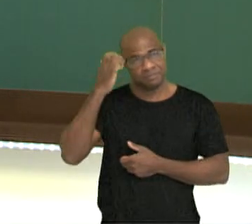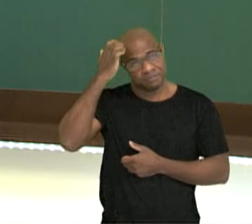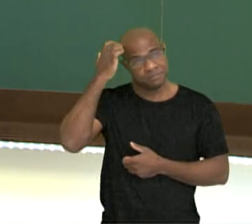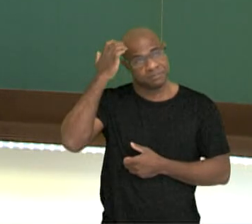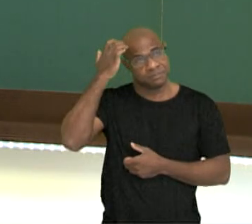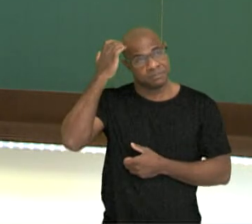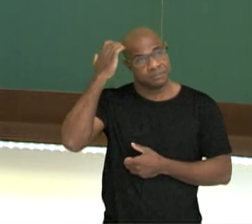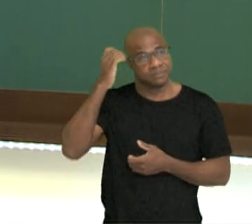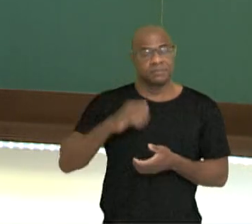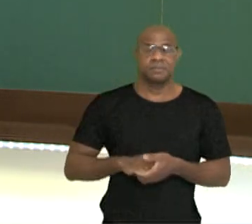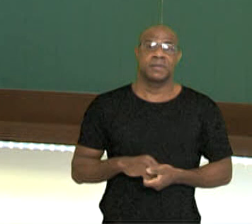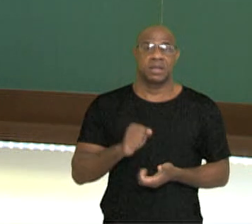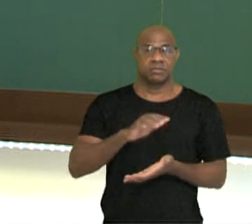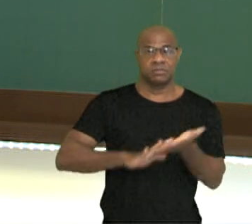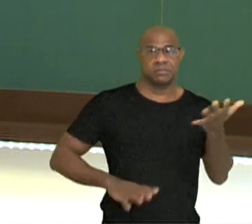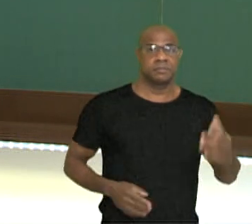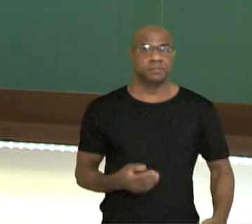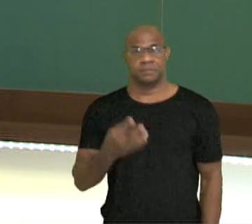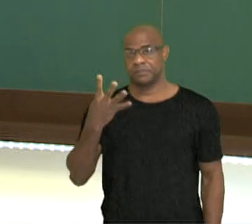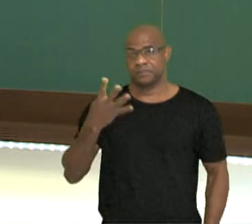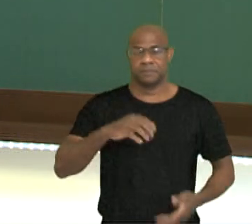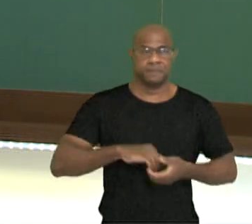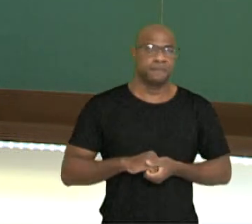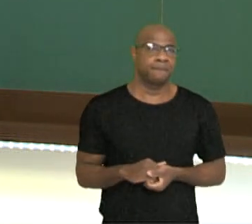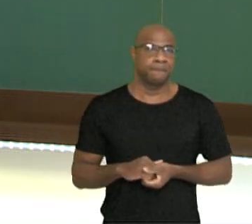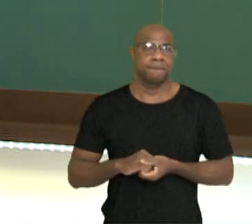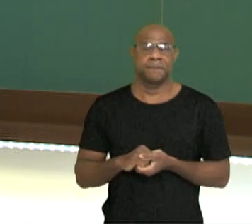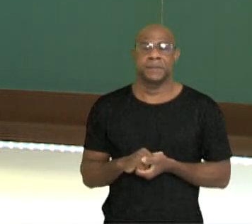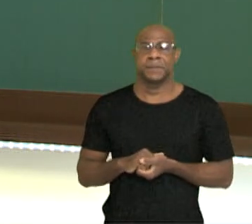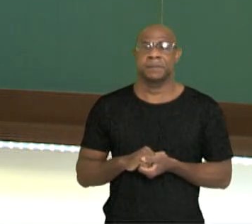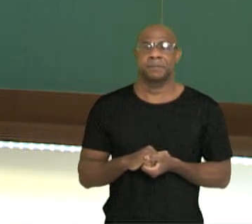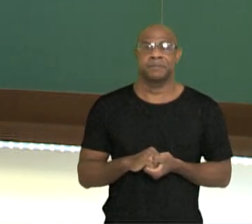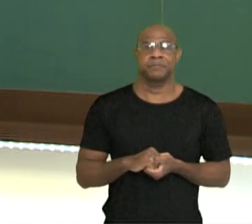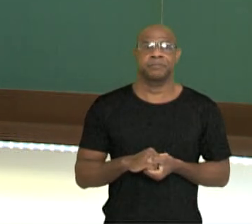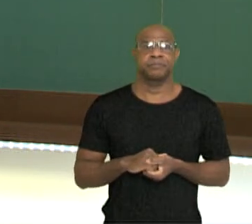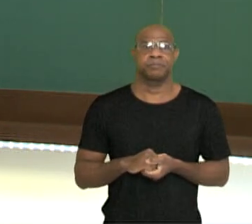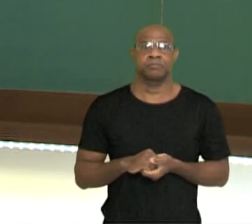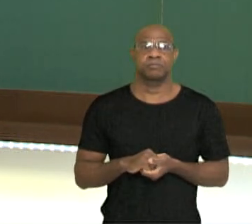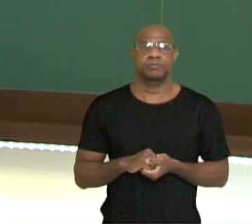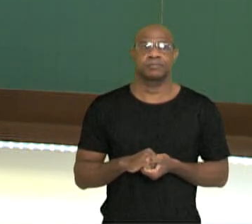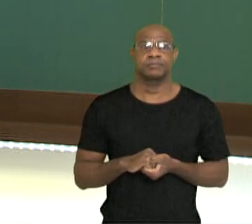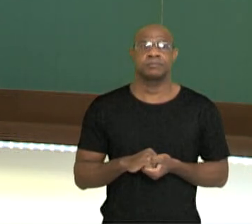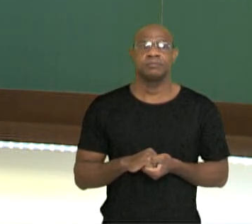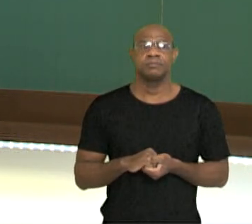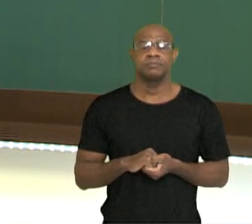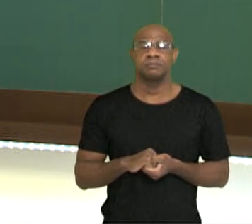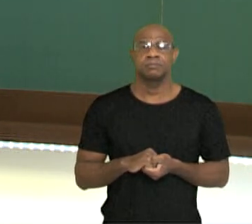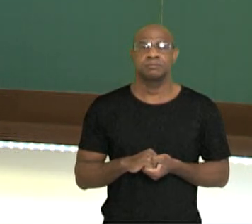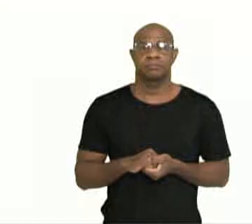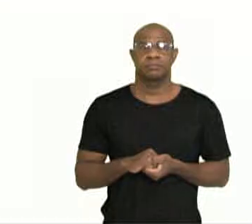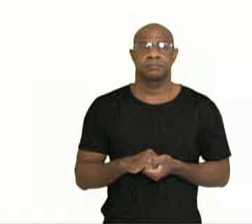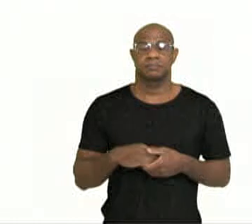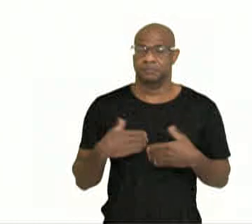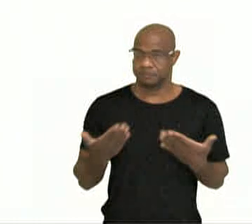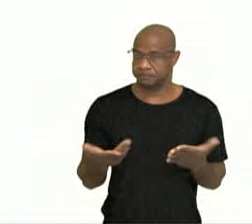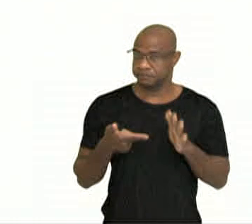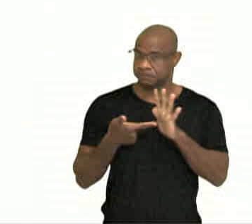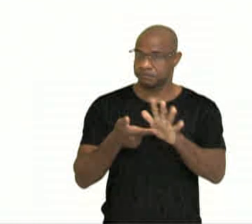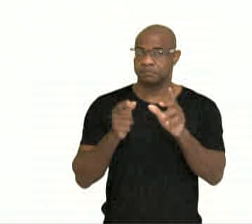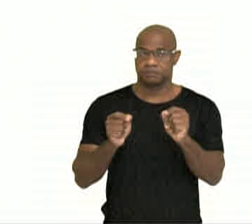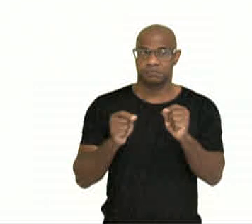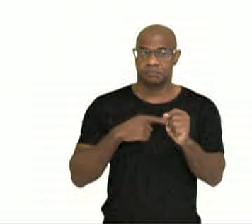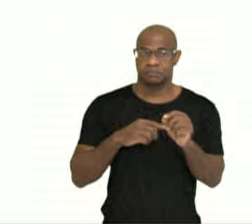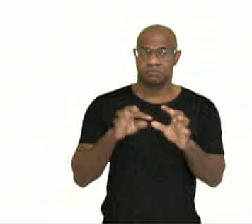abstrato. Vamos agora para a atividade 4, a atividade mais exigente da nossa aula, né? Ela traz um